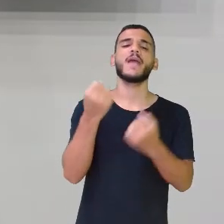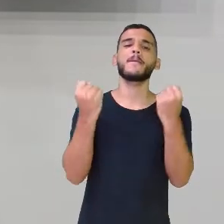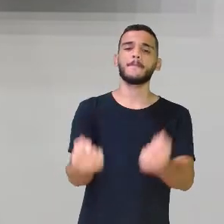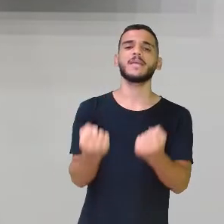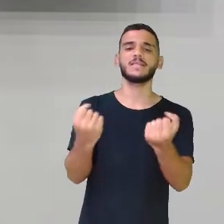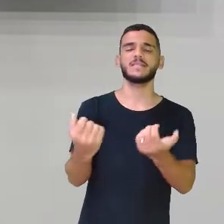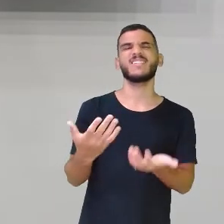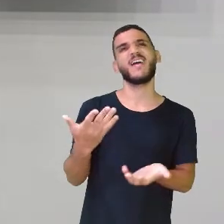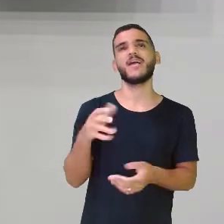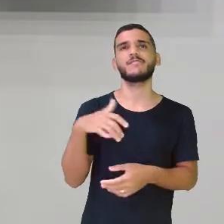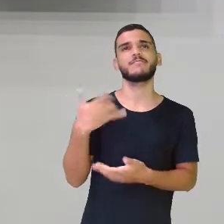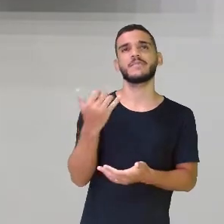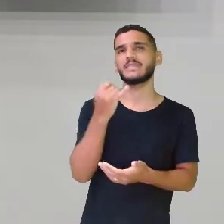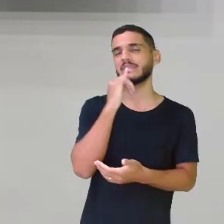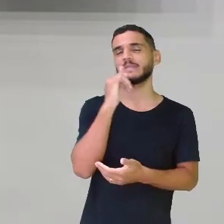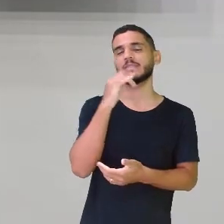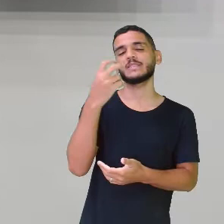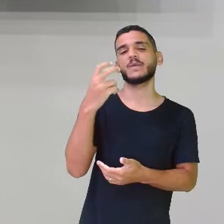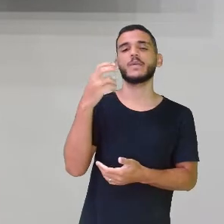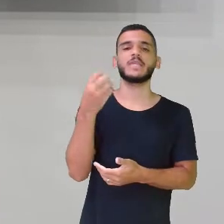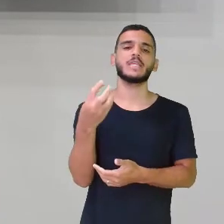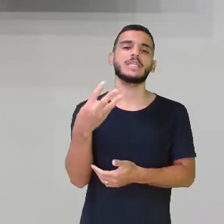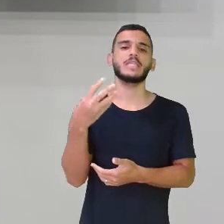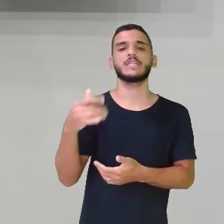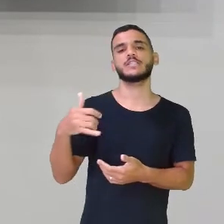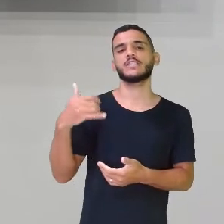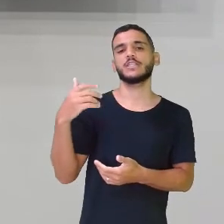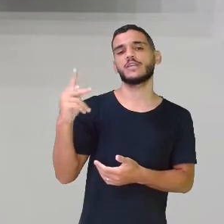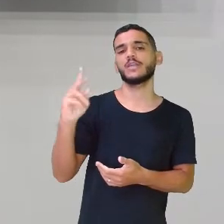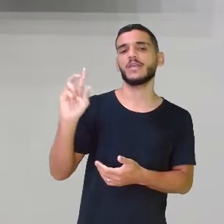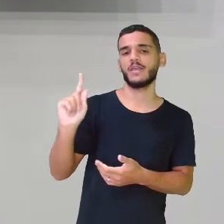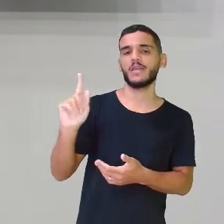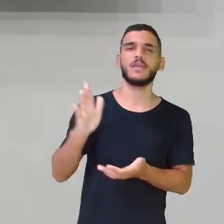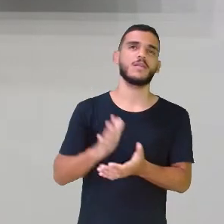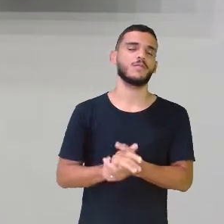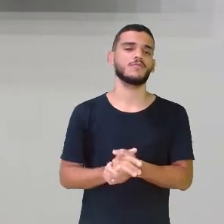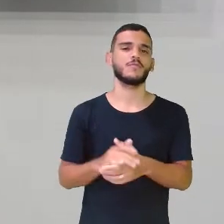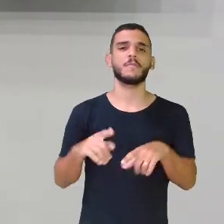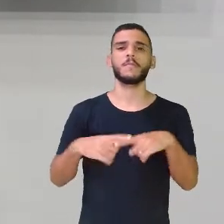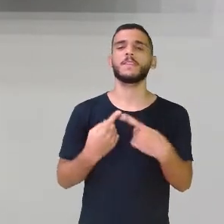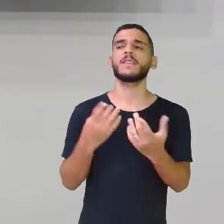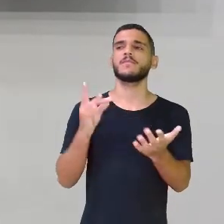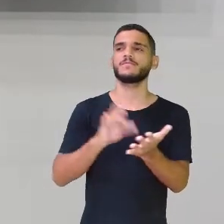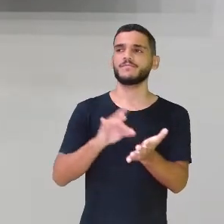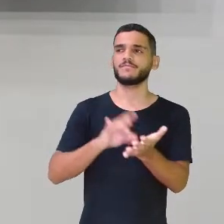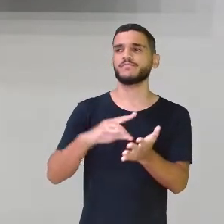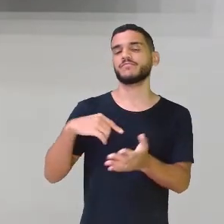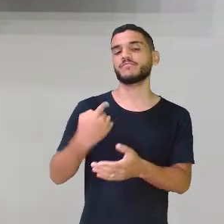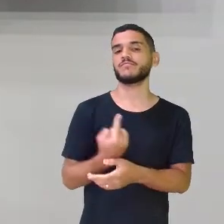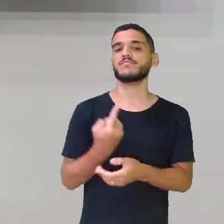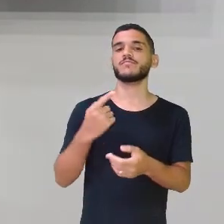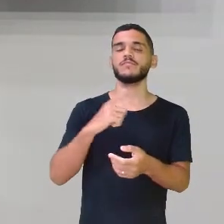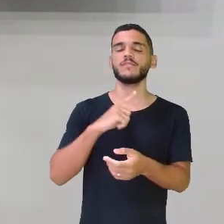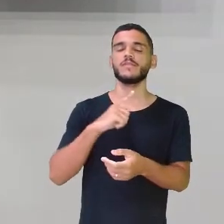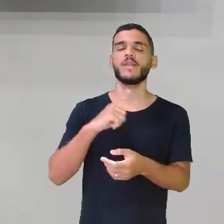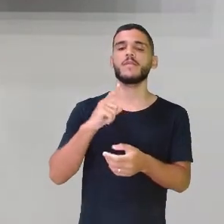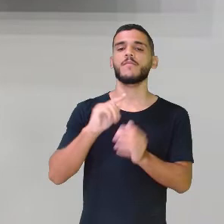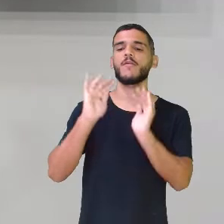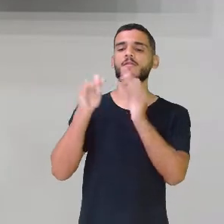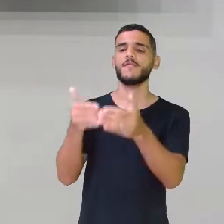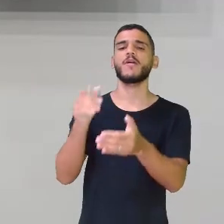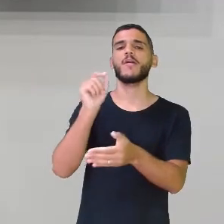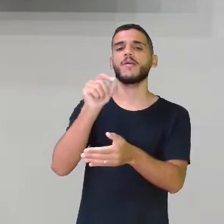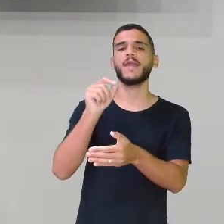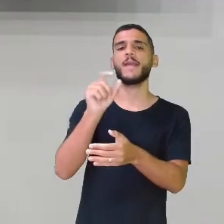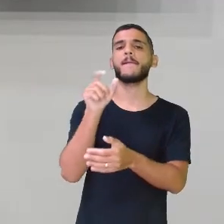peso é 50 quilos. Não é isso? Meu peso. Mas, na verdade, a gente está falando da